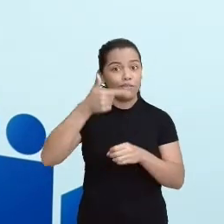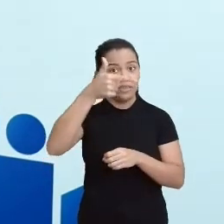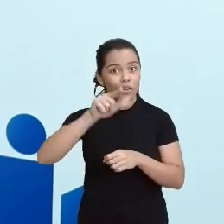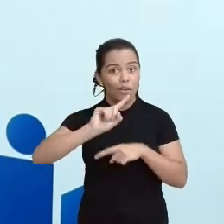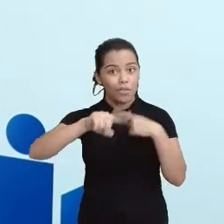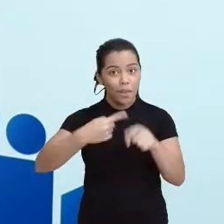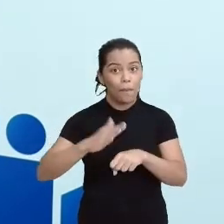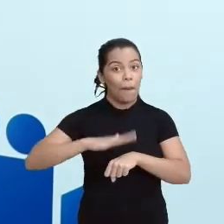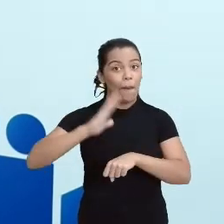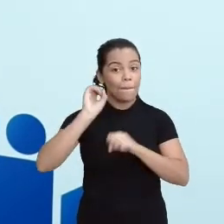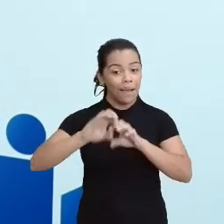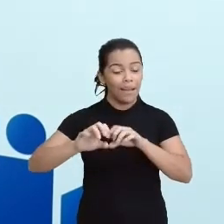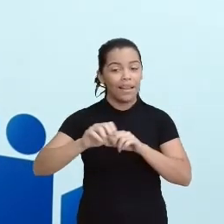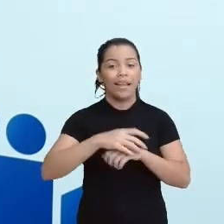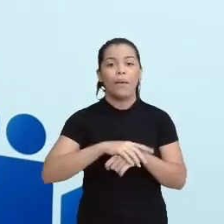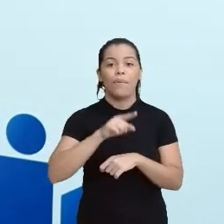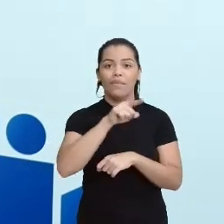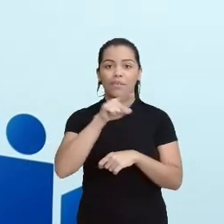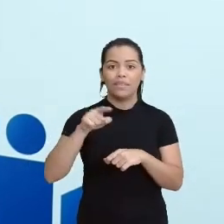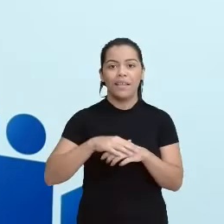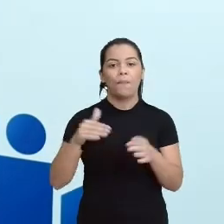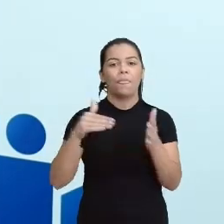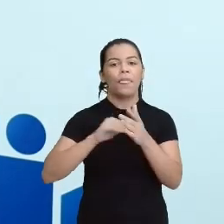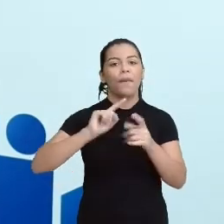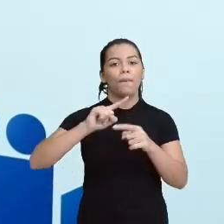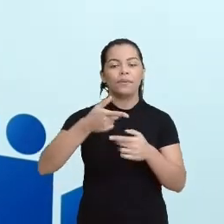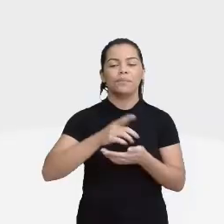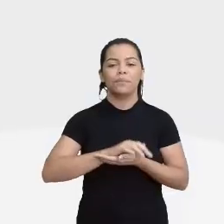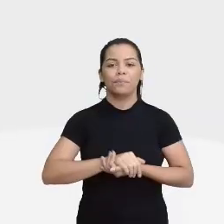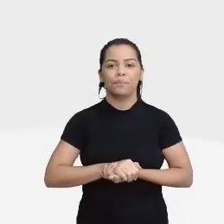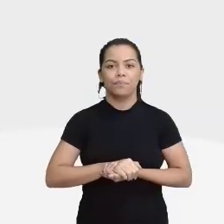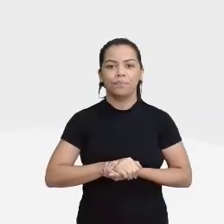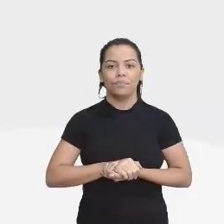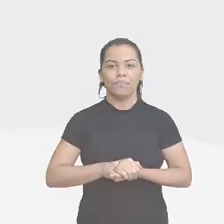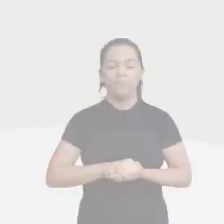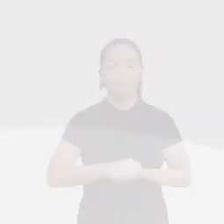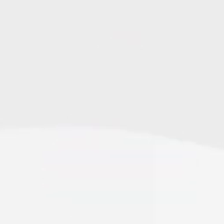mais novidades do Educa Recife. Até já!